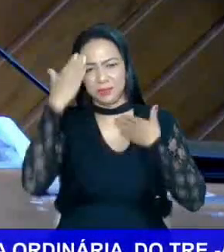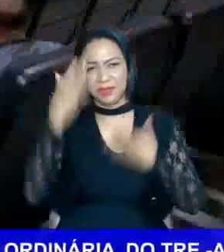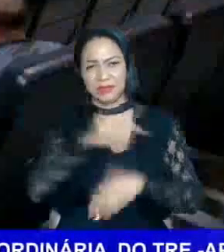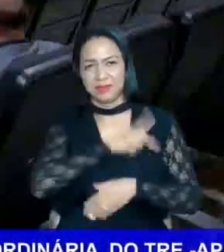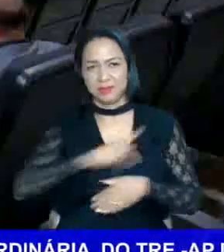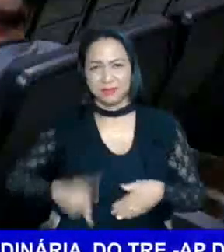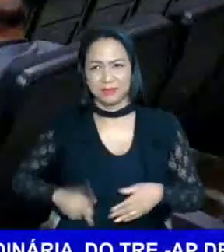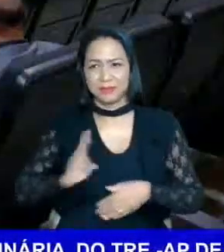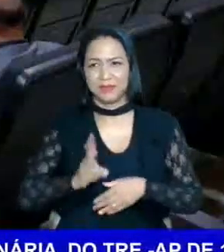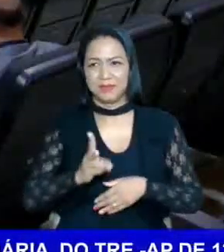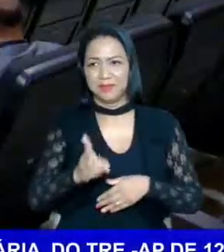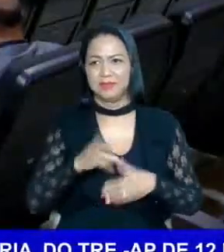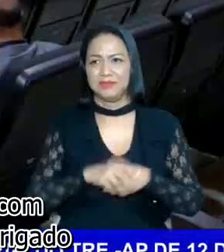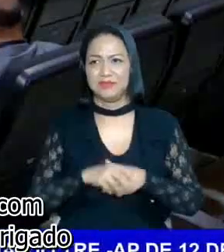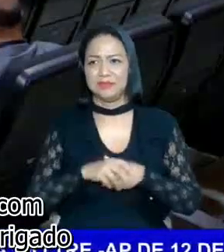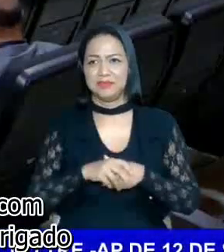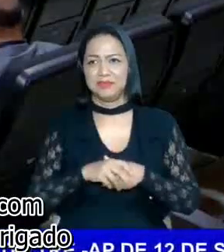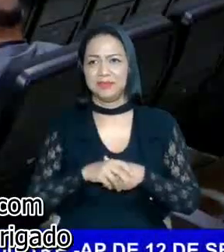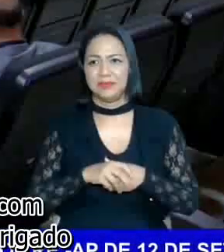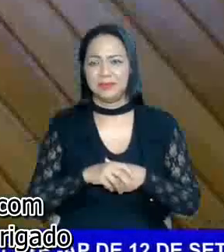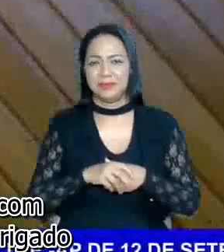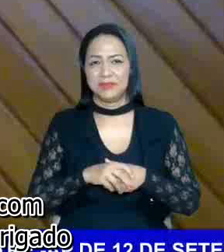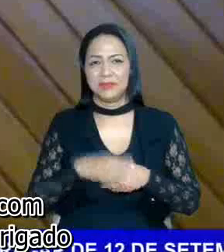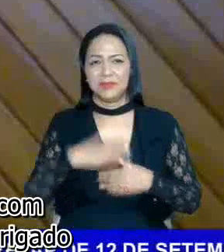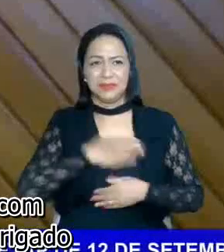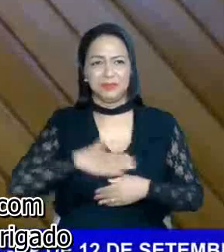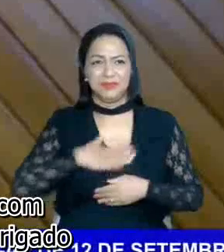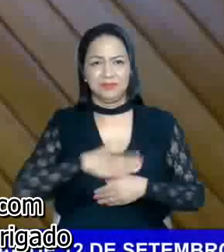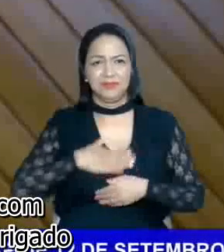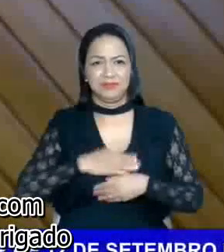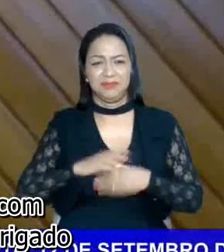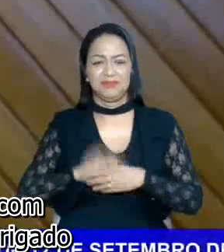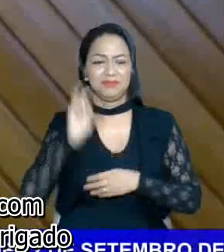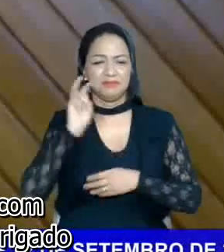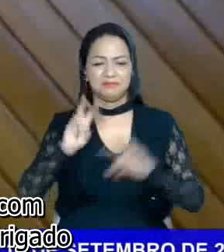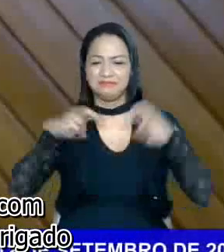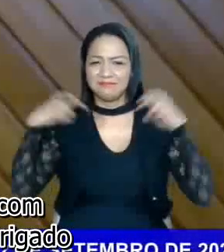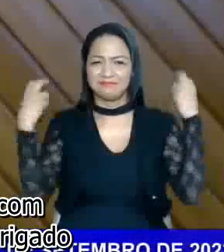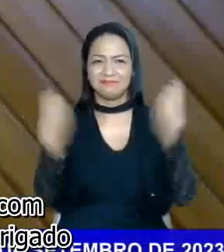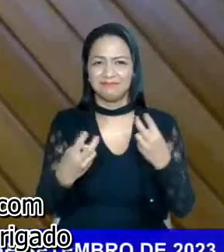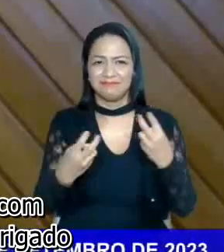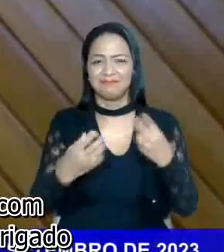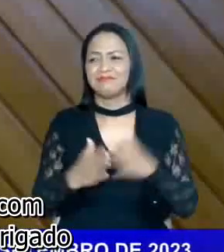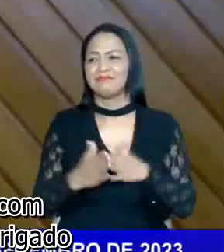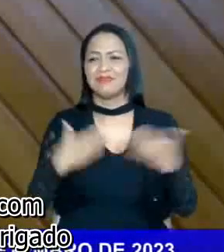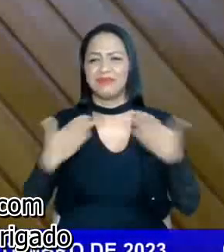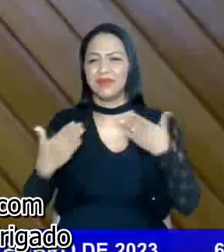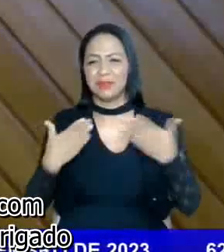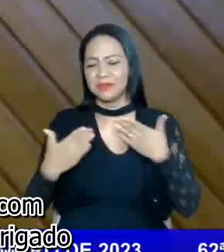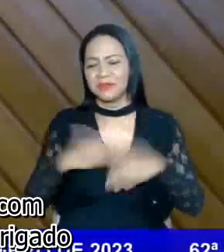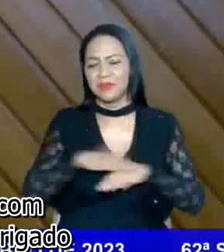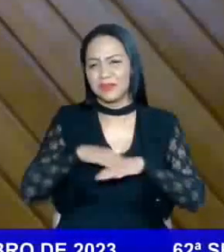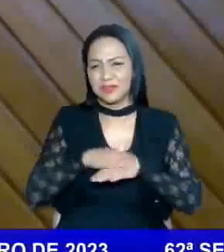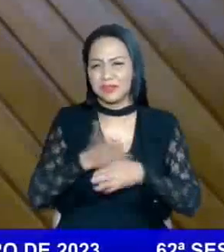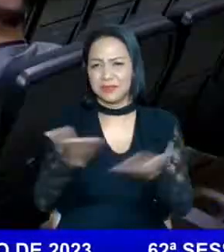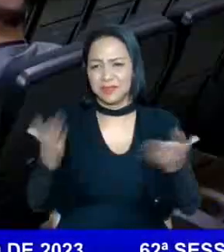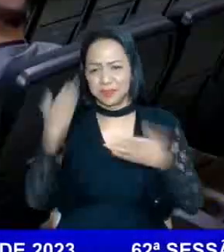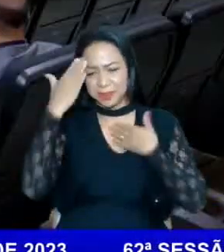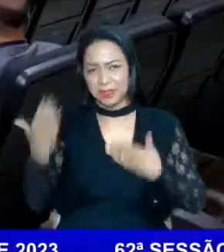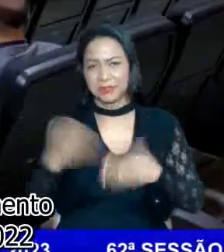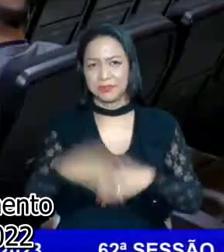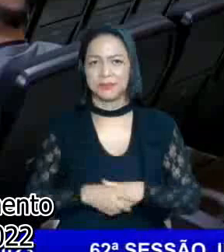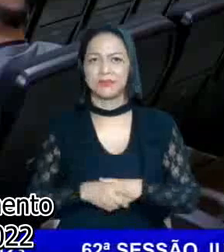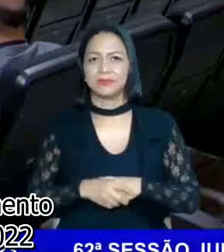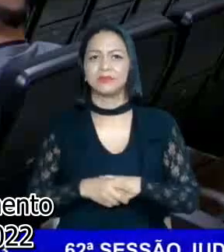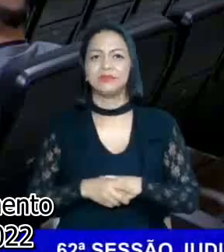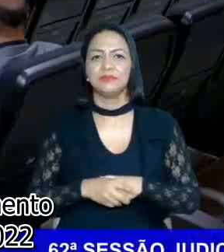presidente. Imagem ampla do plenário. Na tela, o doutor Inocêncio. Muito obrigado. Tá bom, obrigado.